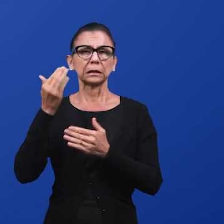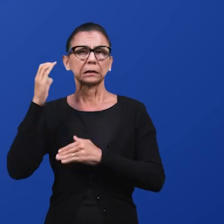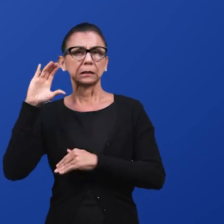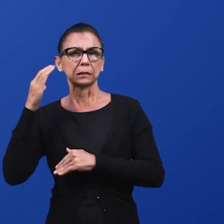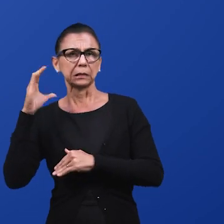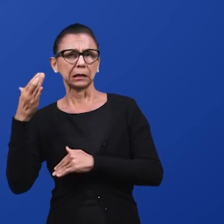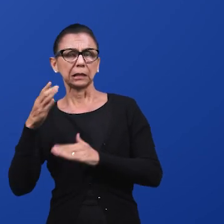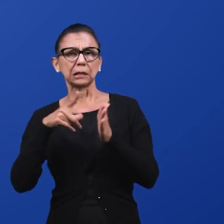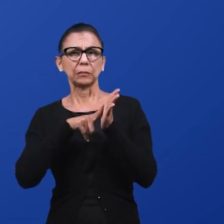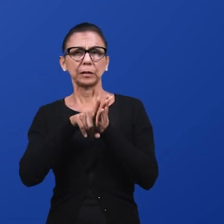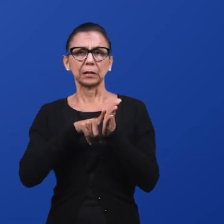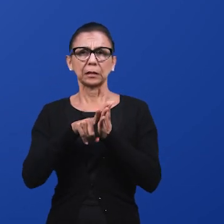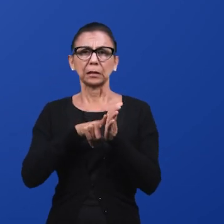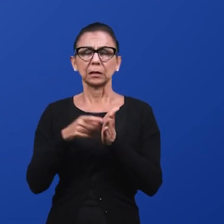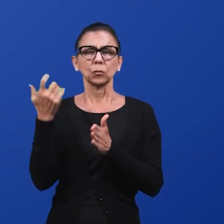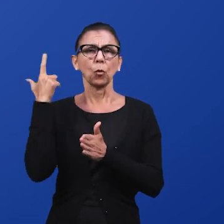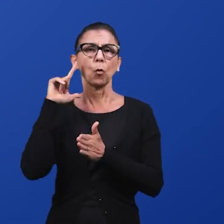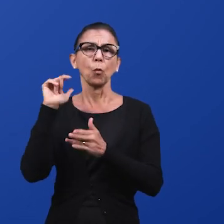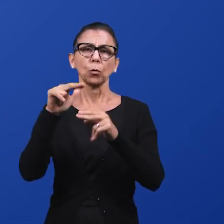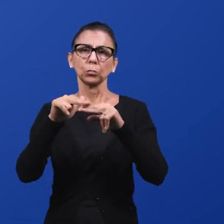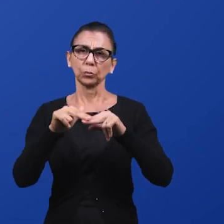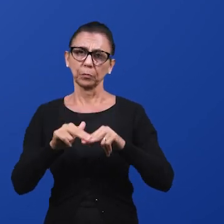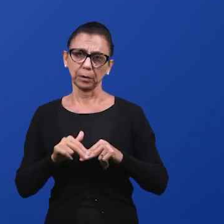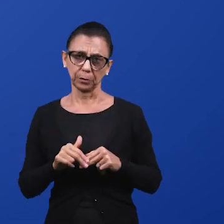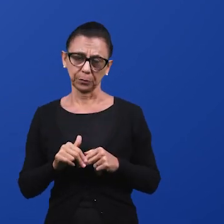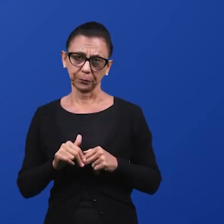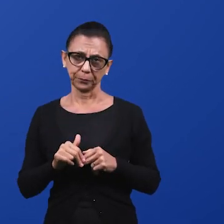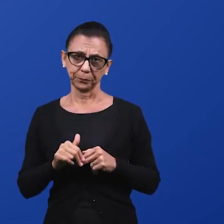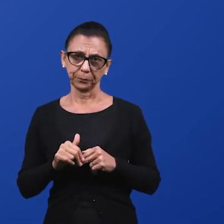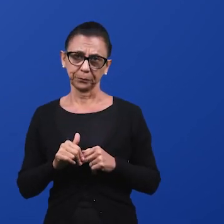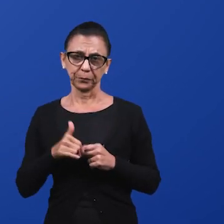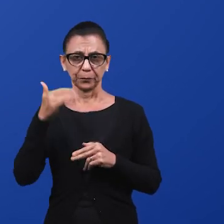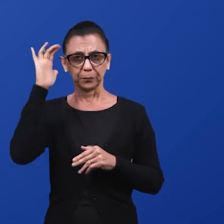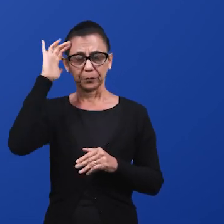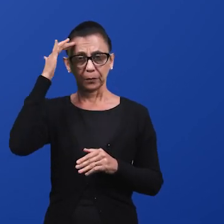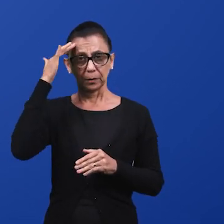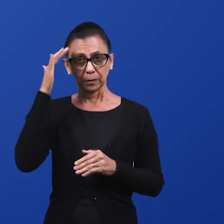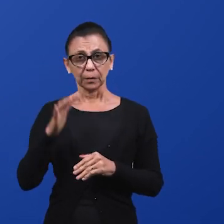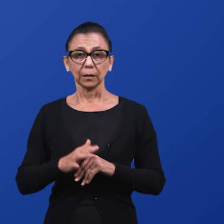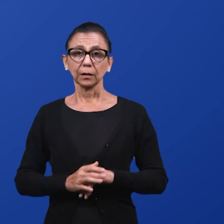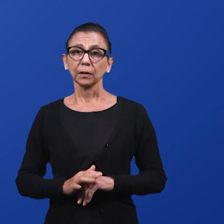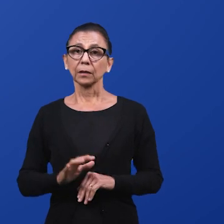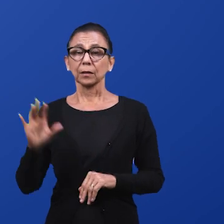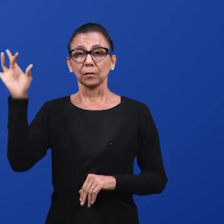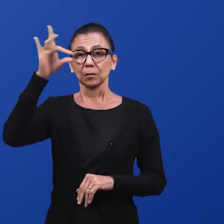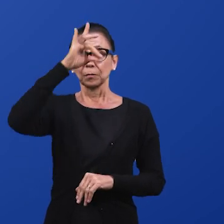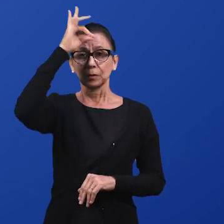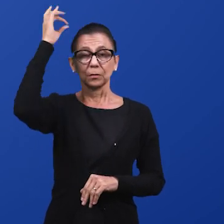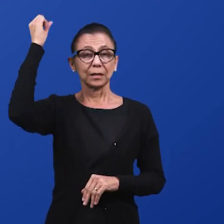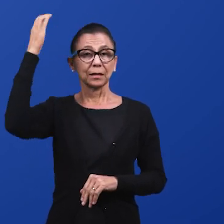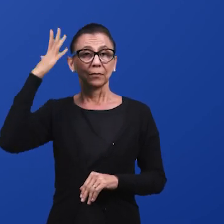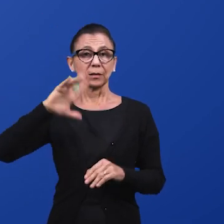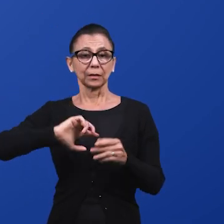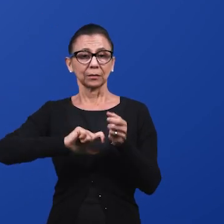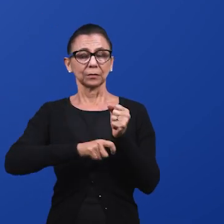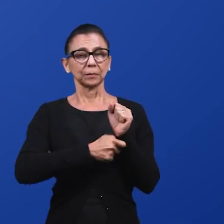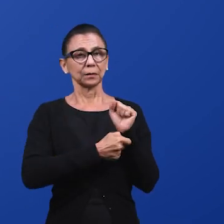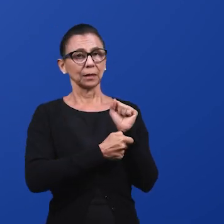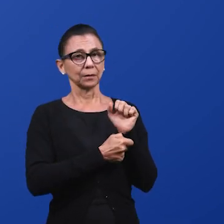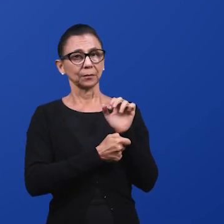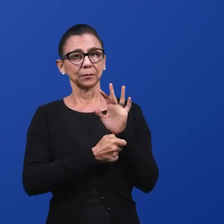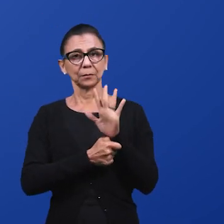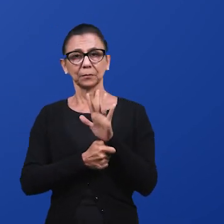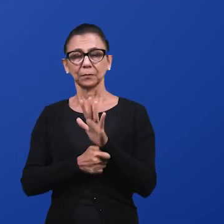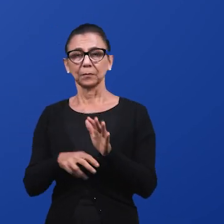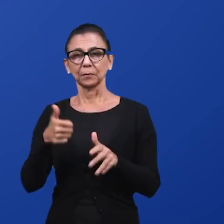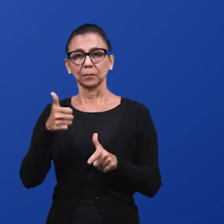da ciência e de qualquer outra forma de saber. Só o Espírito Santo revela esse mistério, conforme está escrito